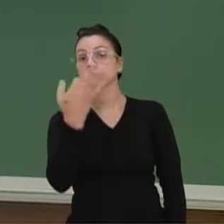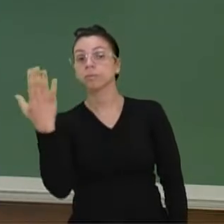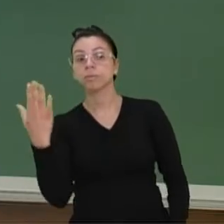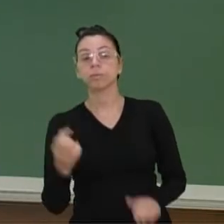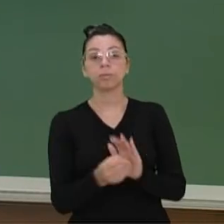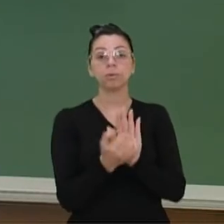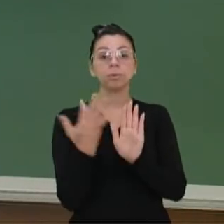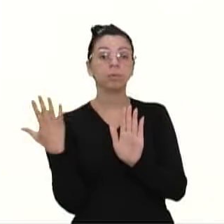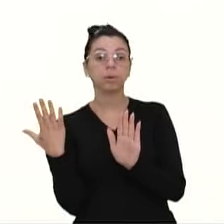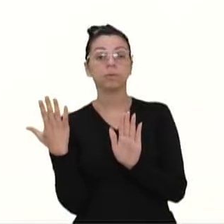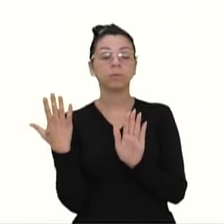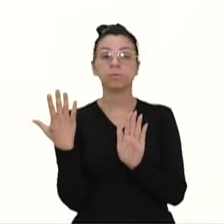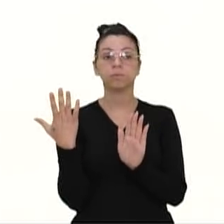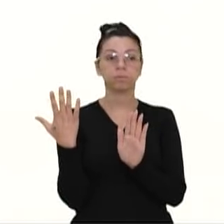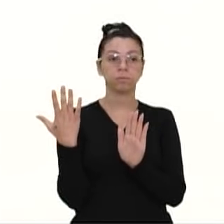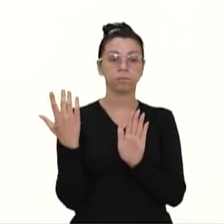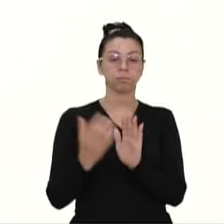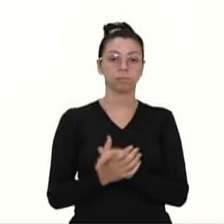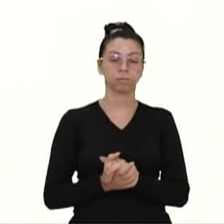Qual é a população?